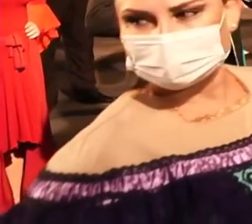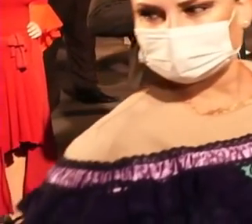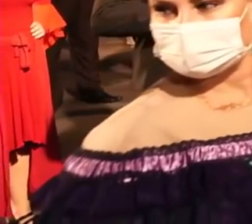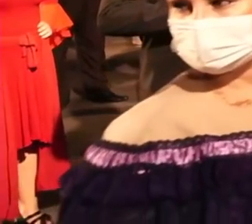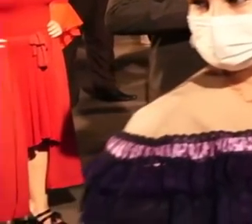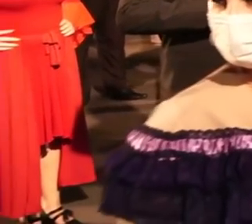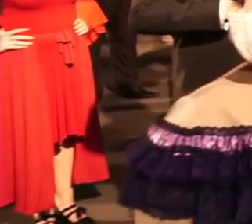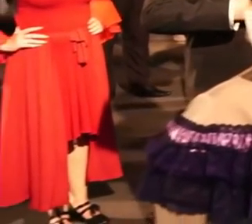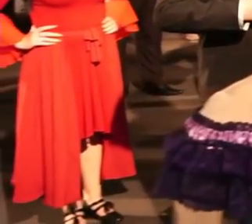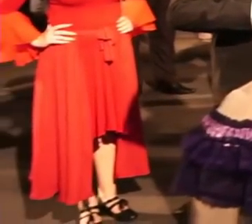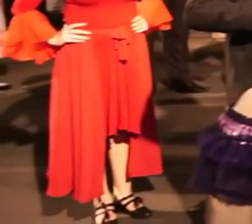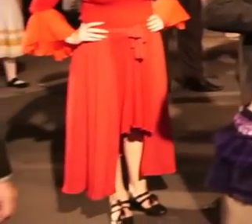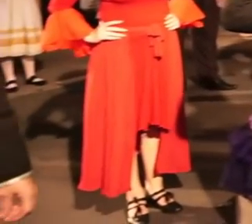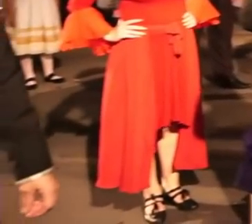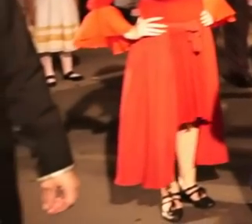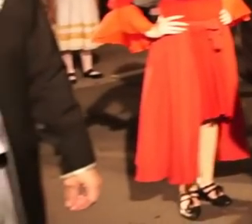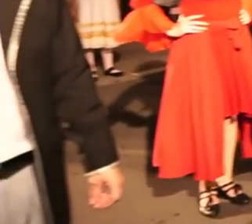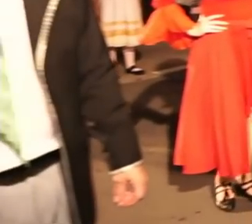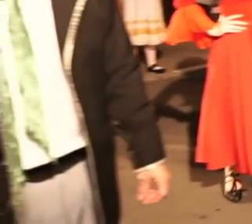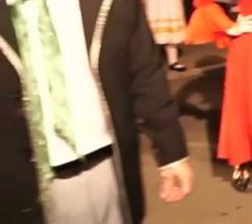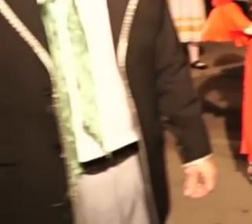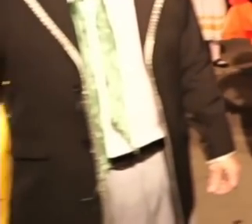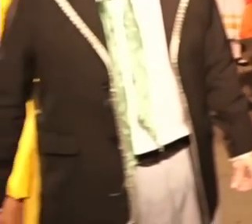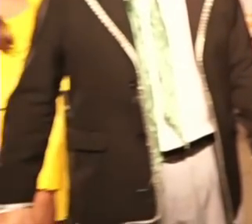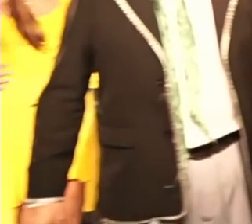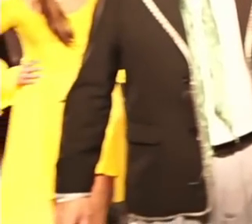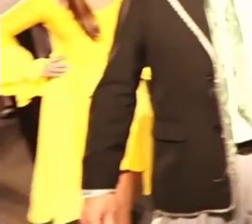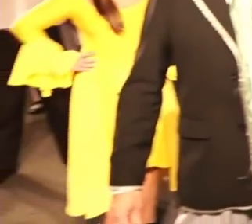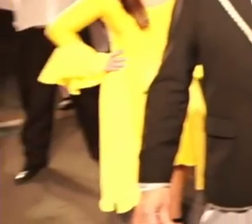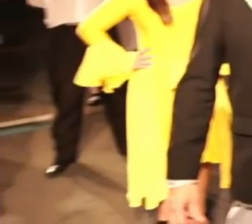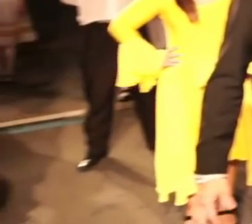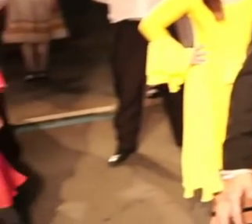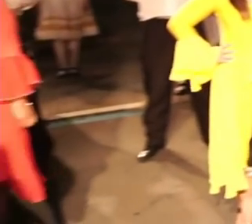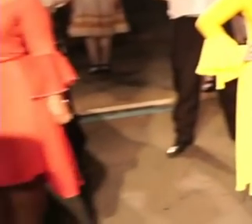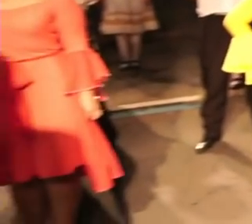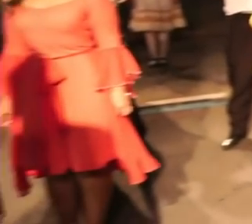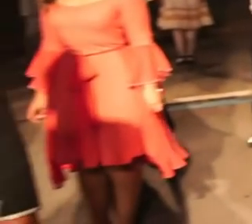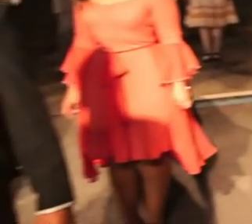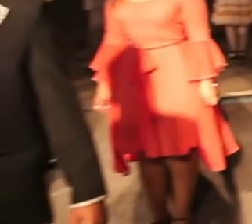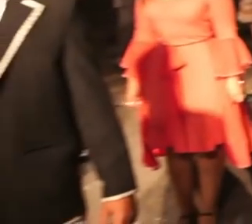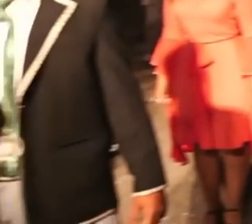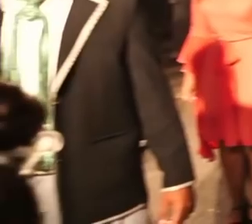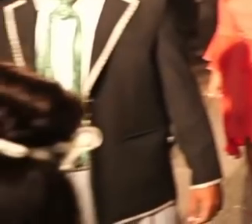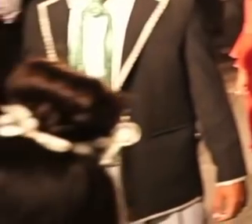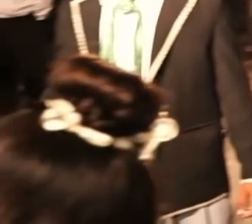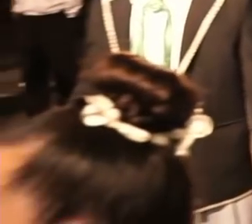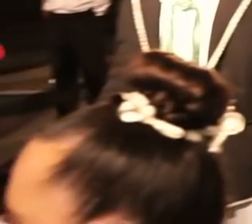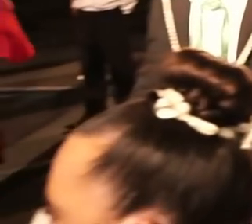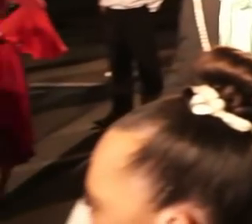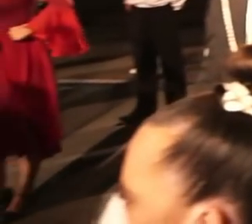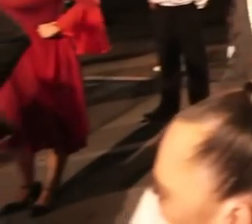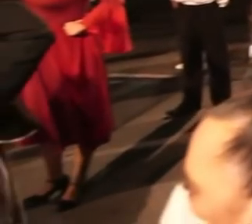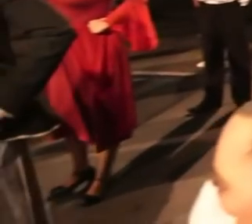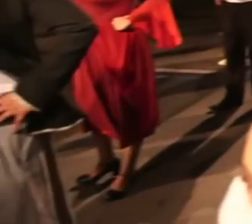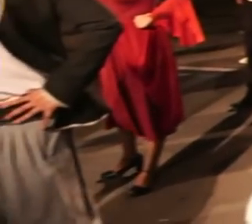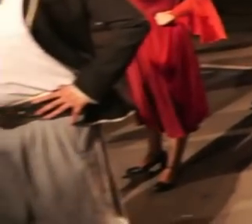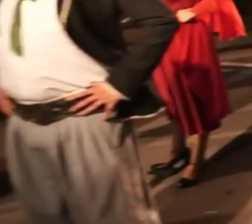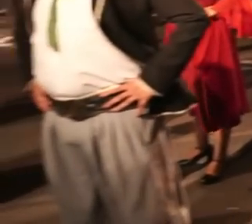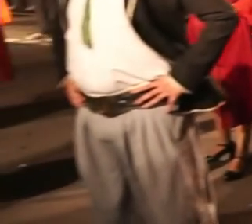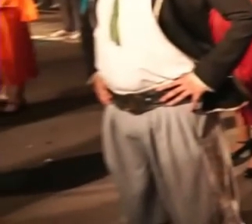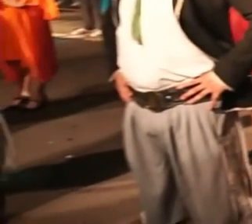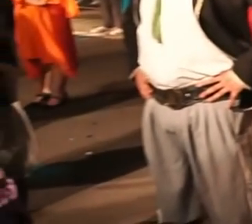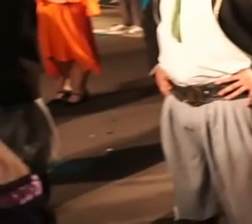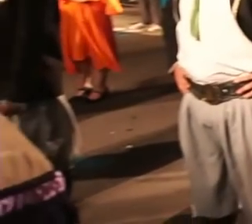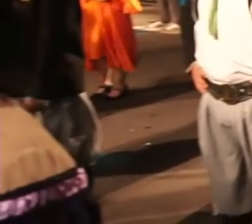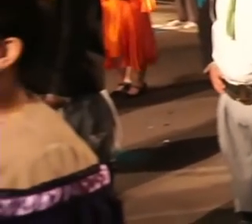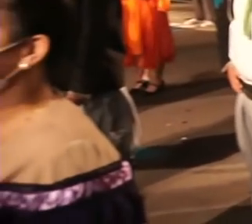ao Joel. Também o professor Mário Miquelon, a letra de Mário Miquelon. Intérpretes, Patrícia Viana, Daniel Araújo,